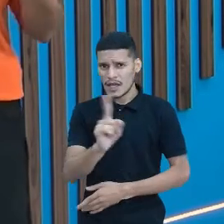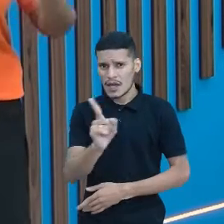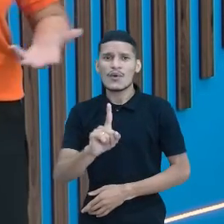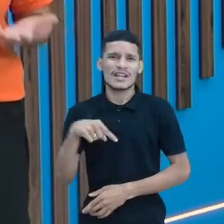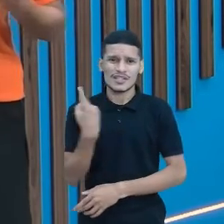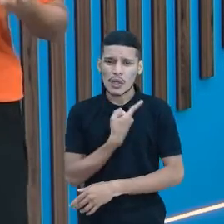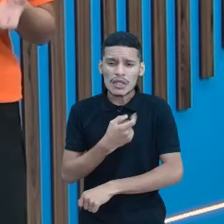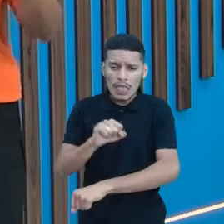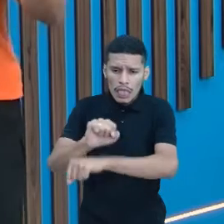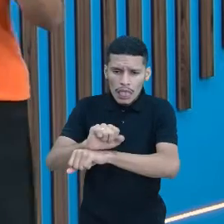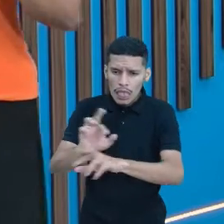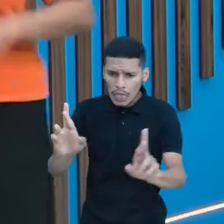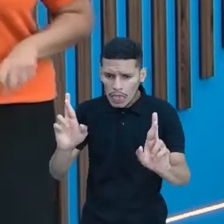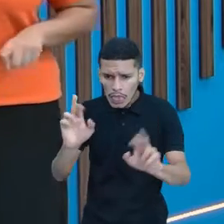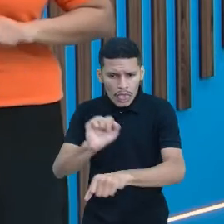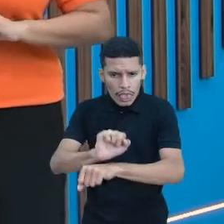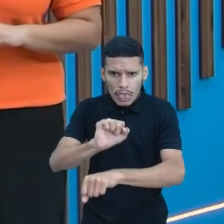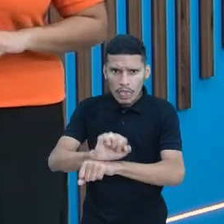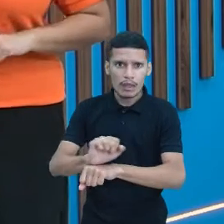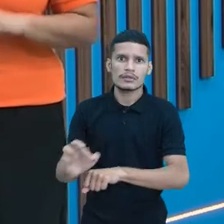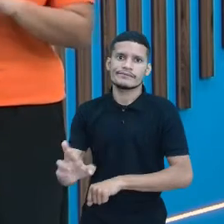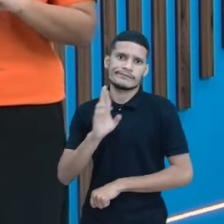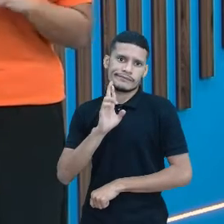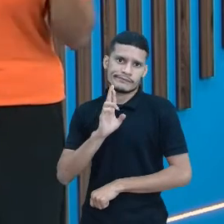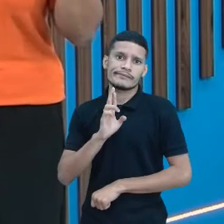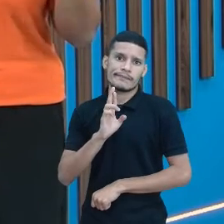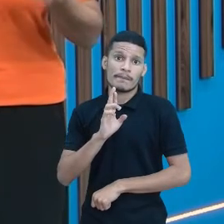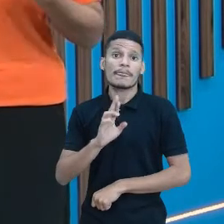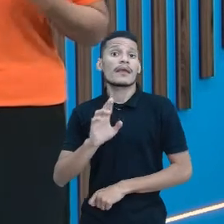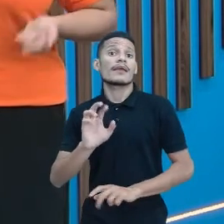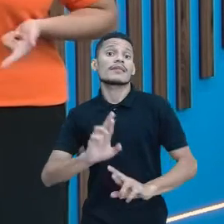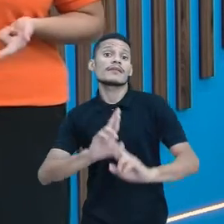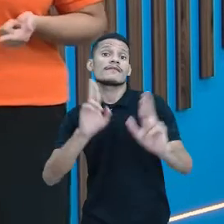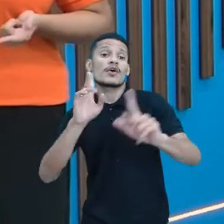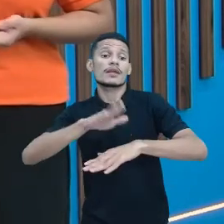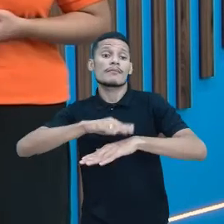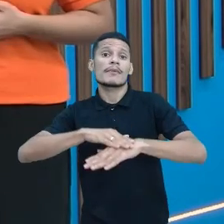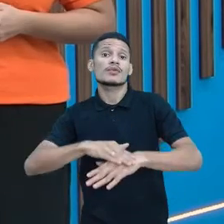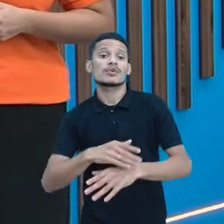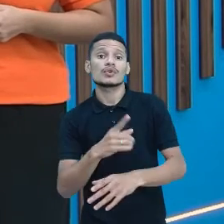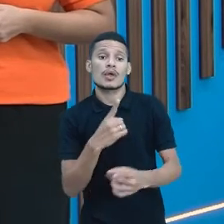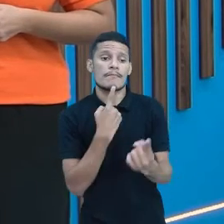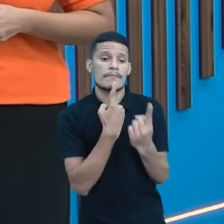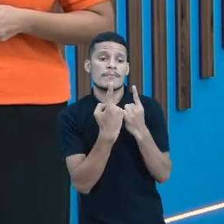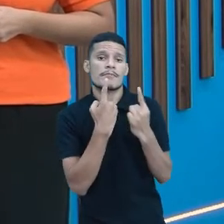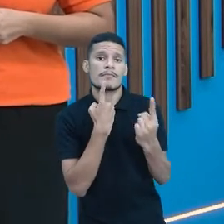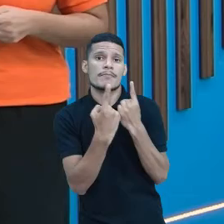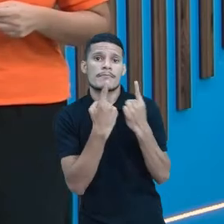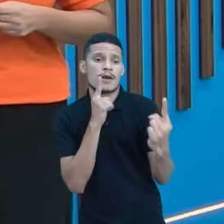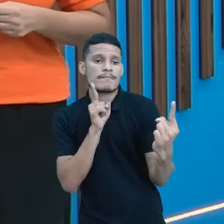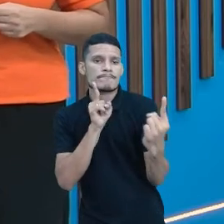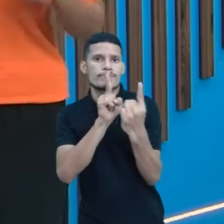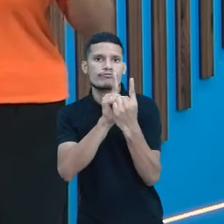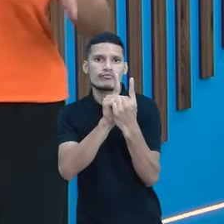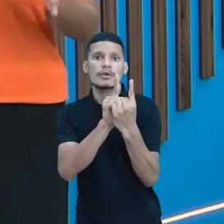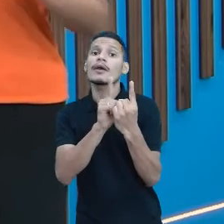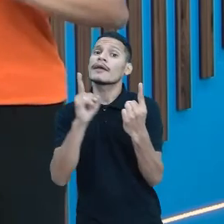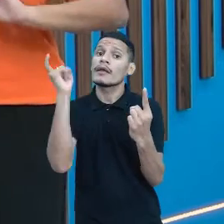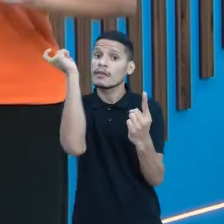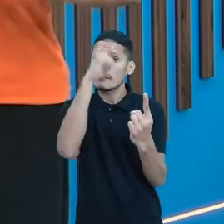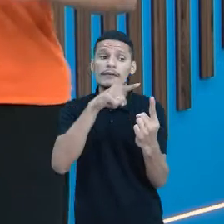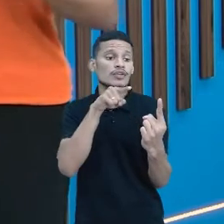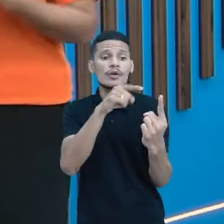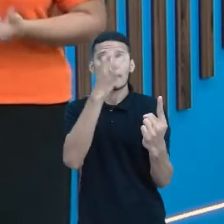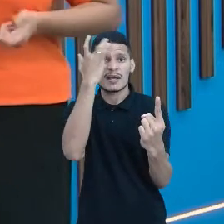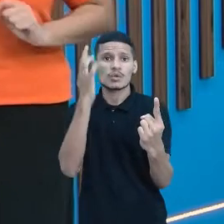faz parte também. É diferente de quando a gente está numa conversa face a face, que aí é mais difícil a pessoa